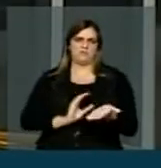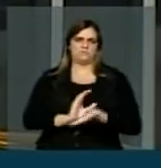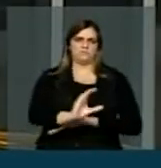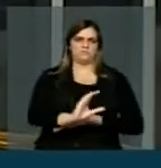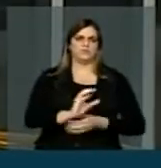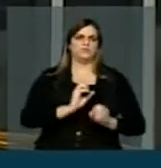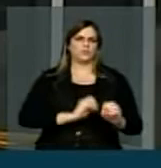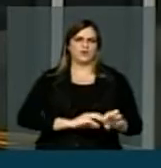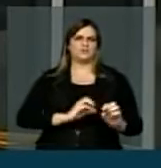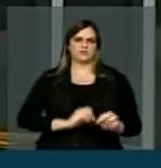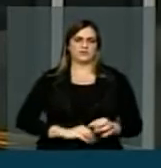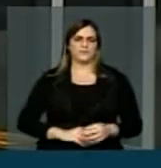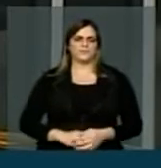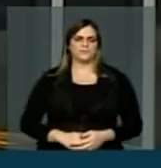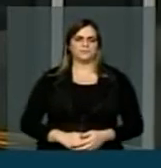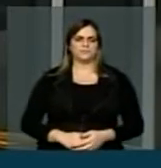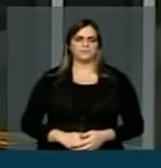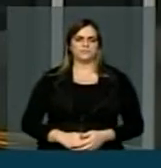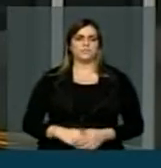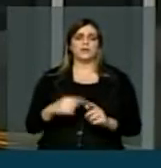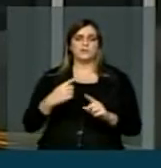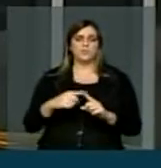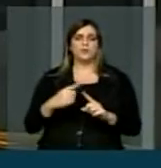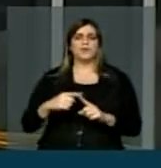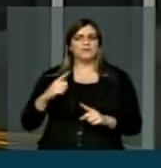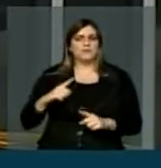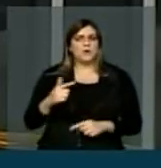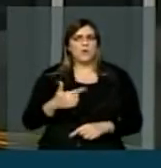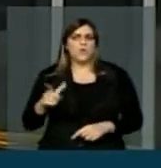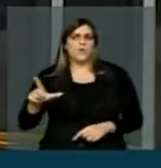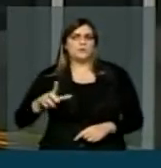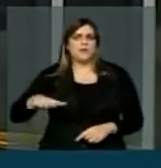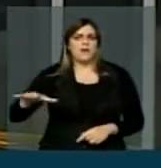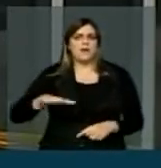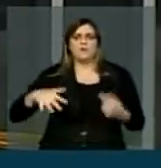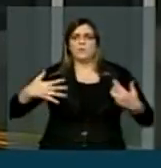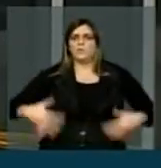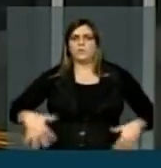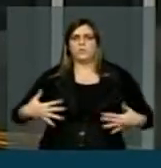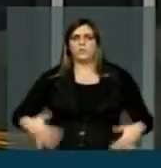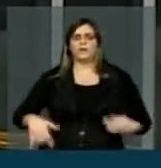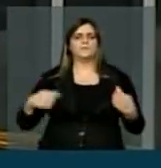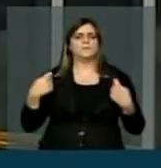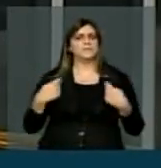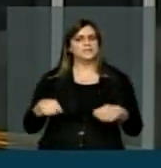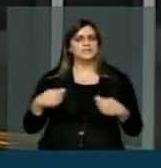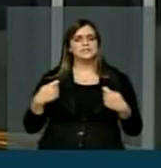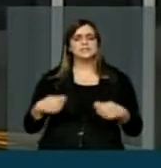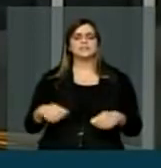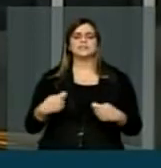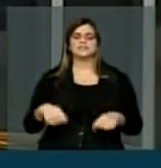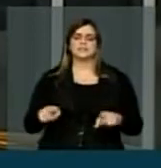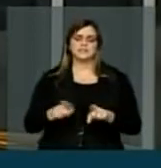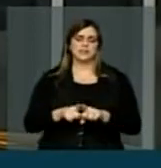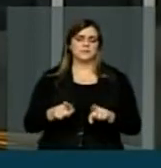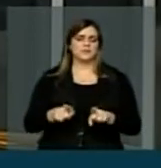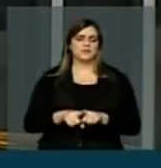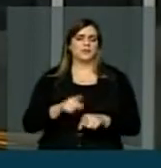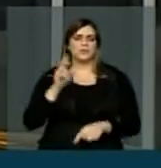Mas entendemos nesse momento que há outras áreas estratégicas que vivem uma